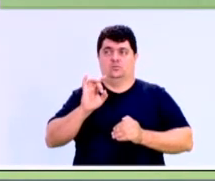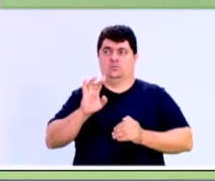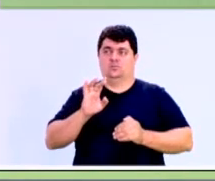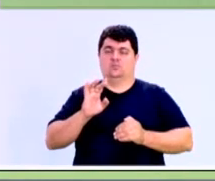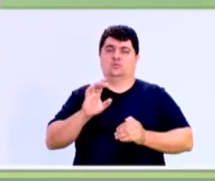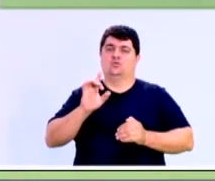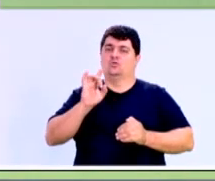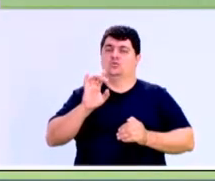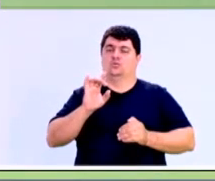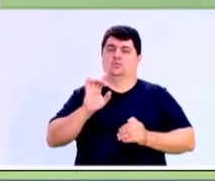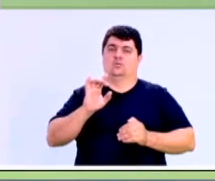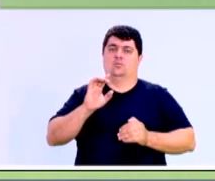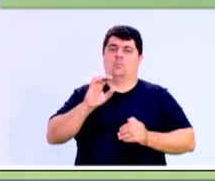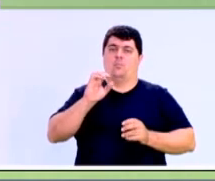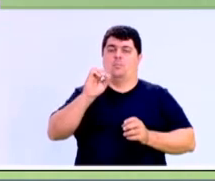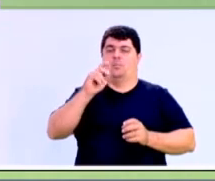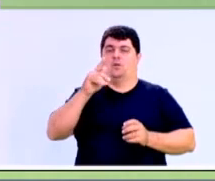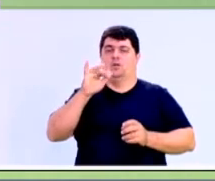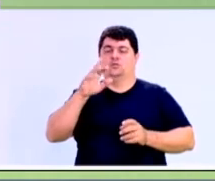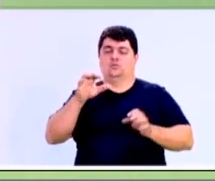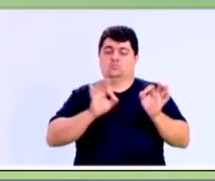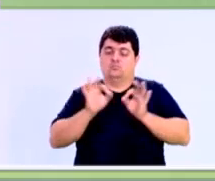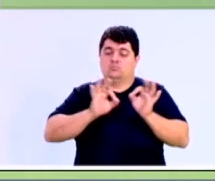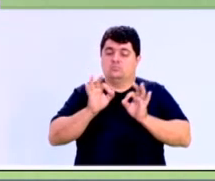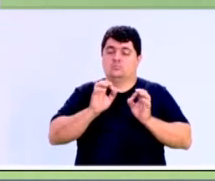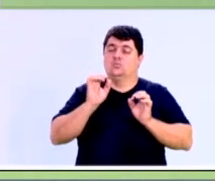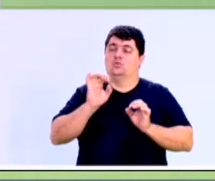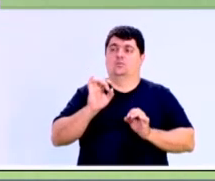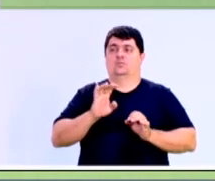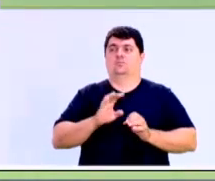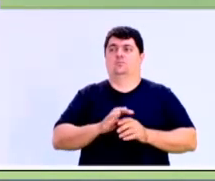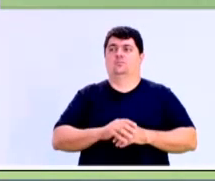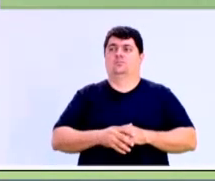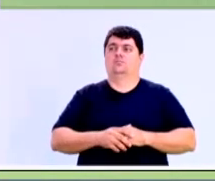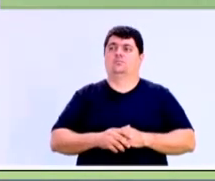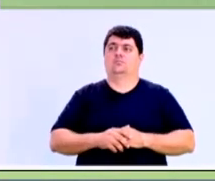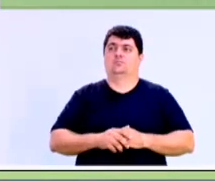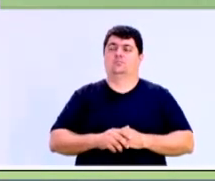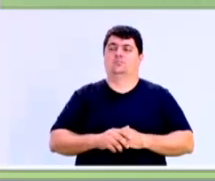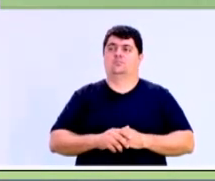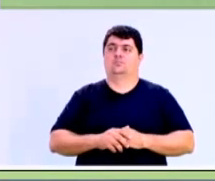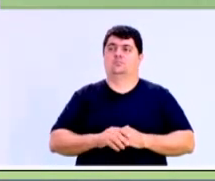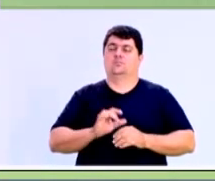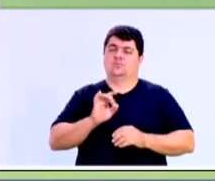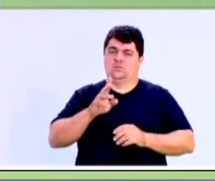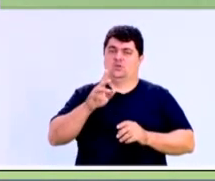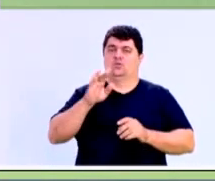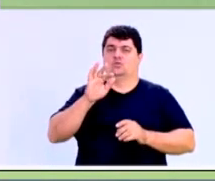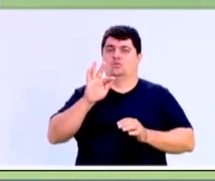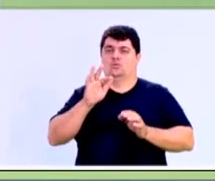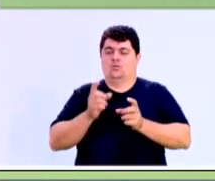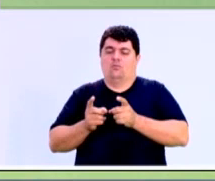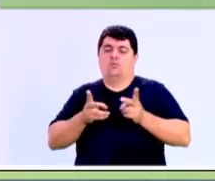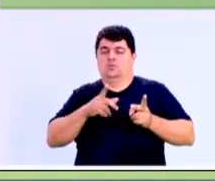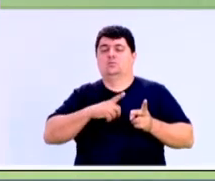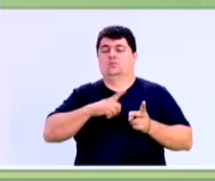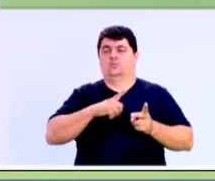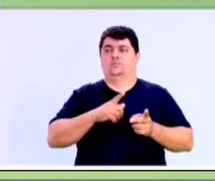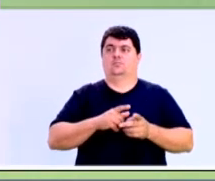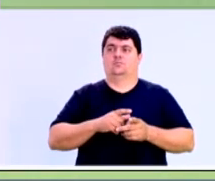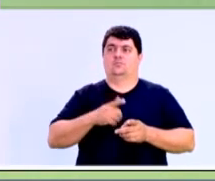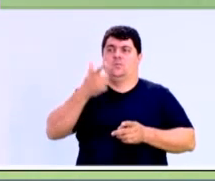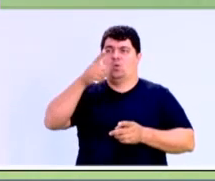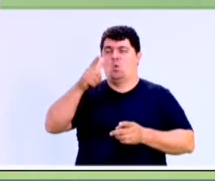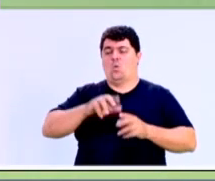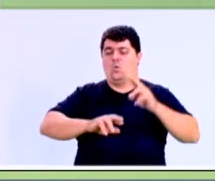estão a minha parte operacional. Quando eu faço separação, só no fornecedor estão as minhas partes operacionais. Aqui estão